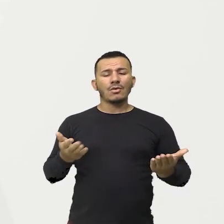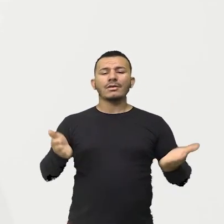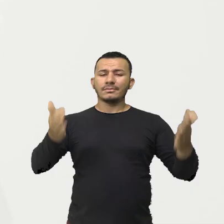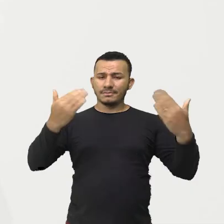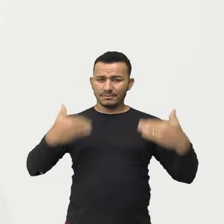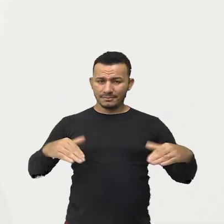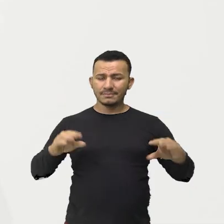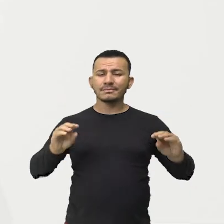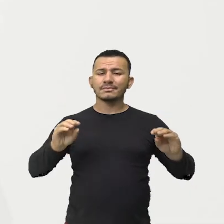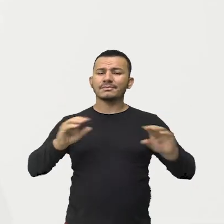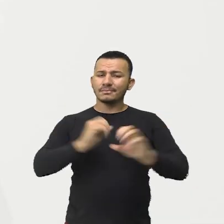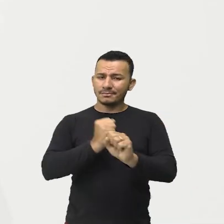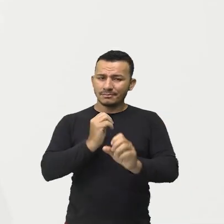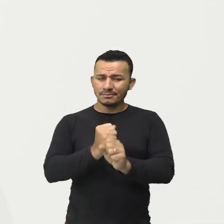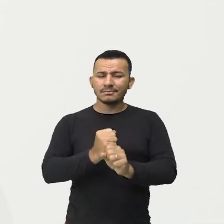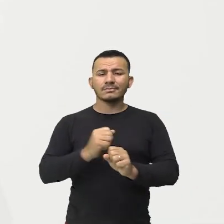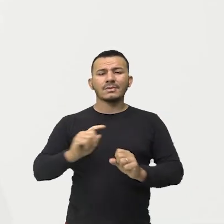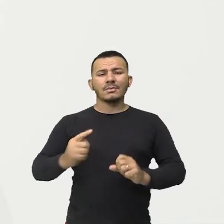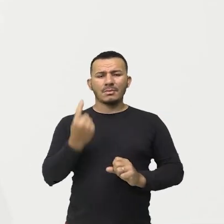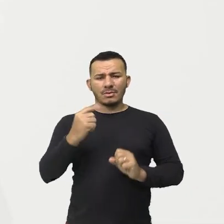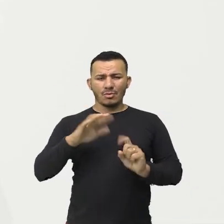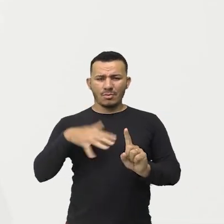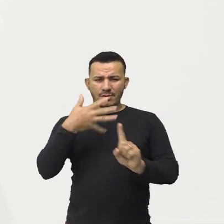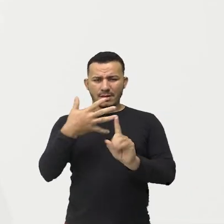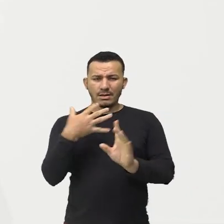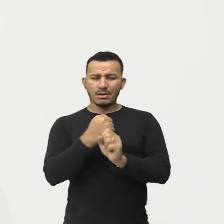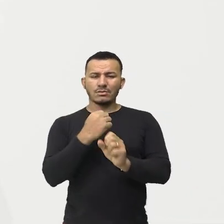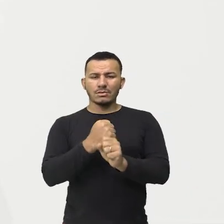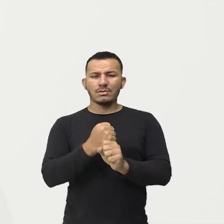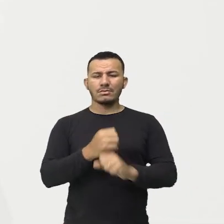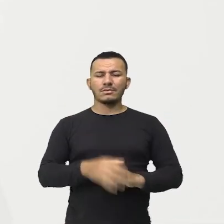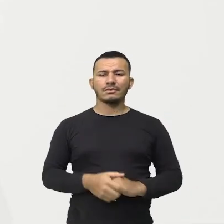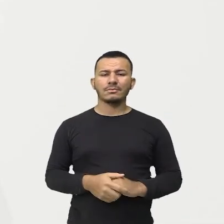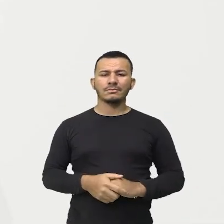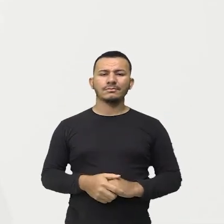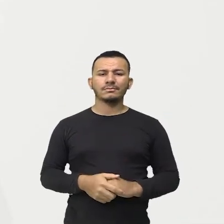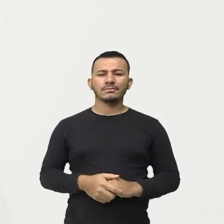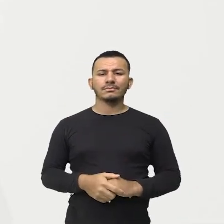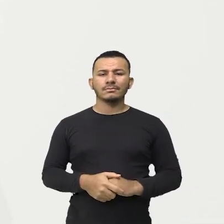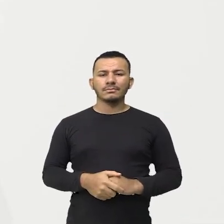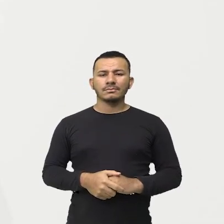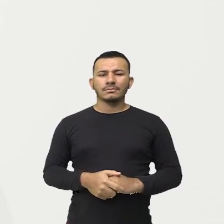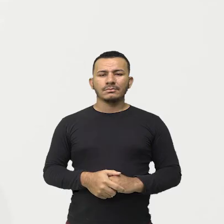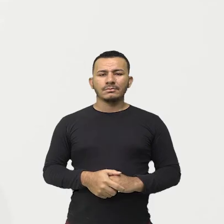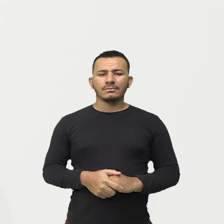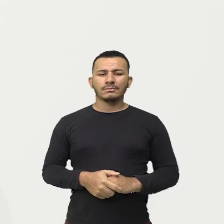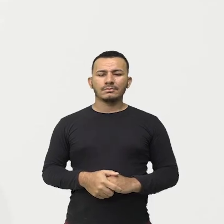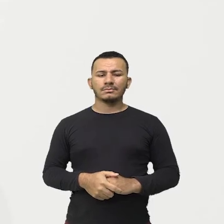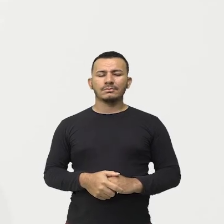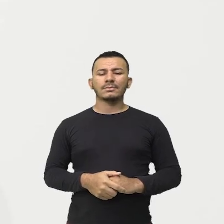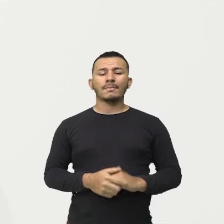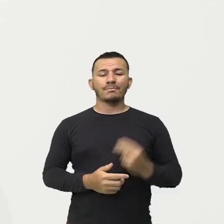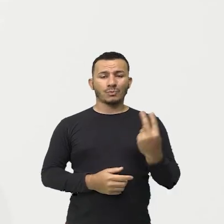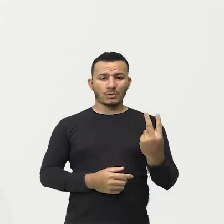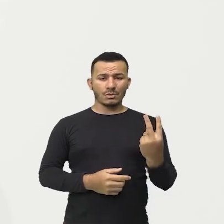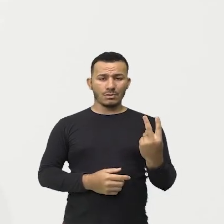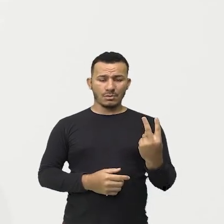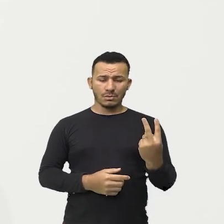a gente vai resolver primeiro a potenciação. Então, olha só, olha o que o professor falou, primeira potenciação. Então, repete,